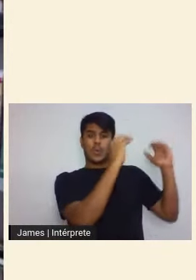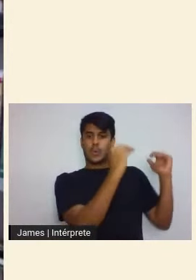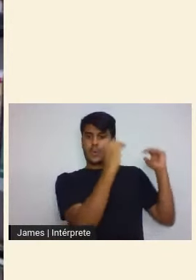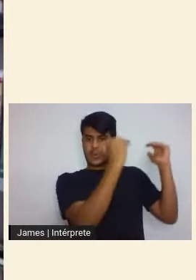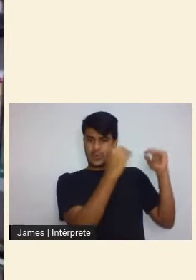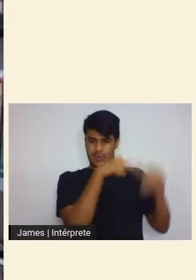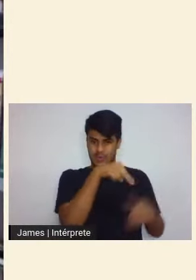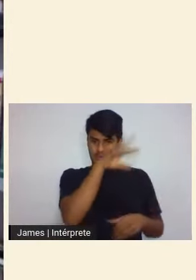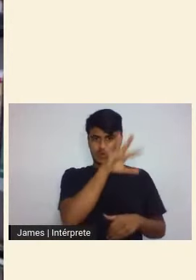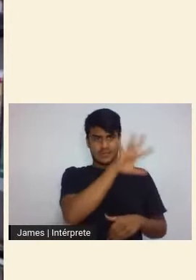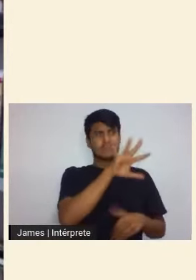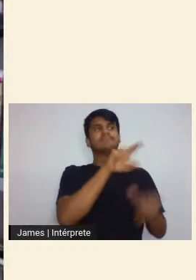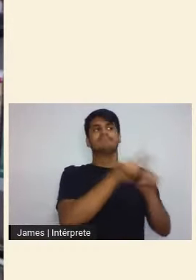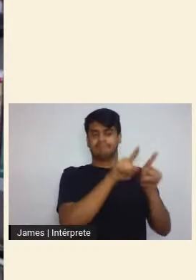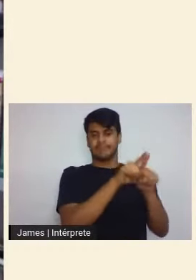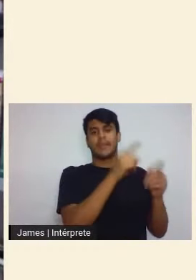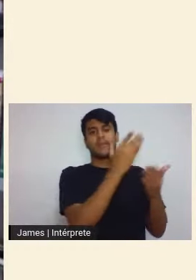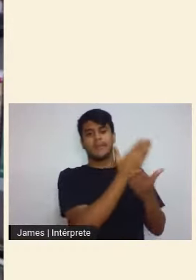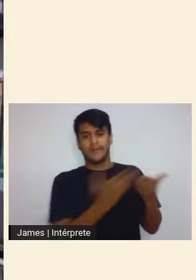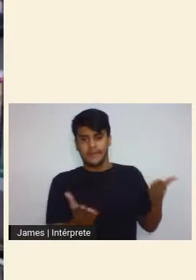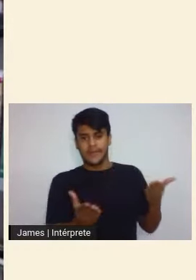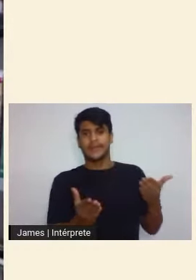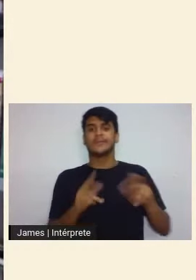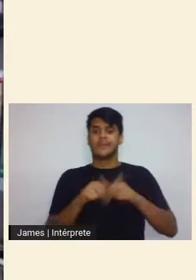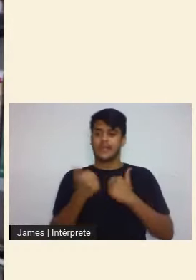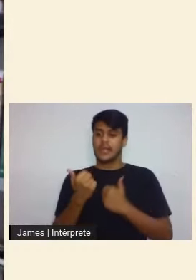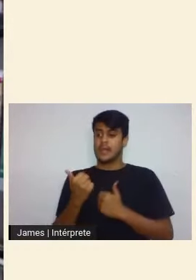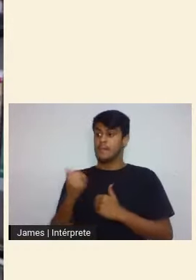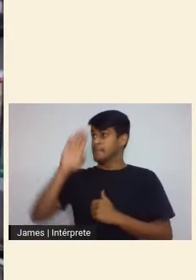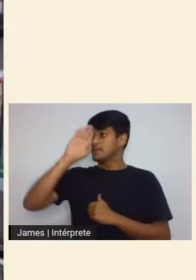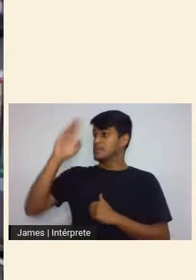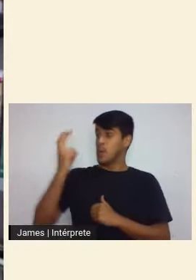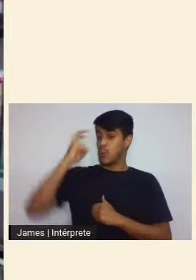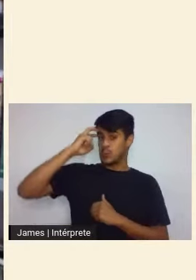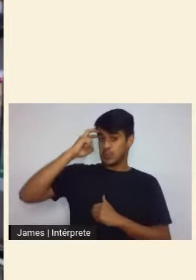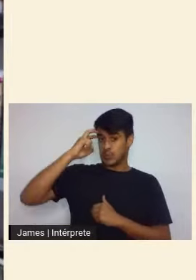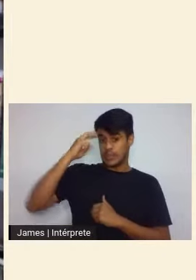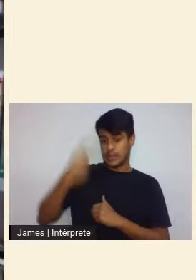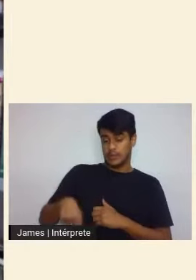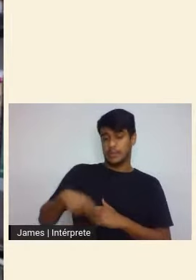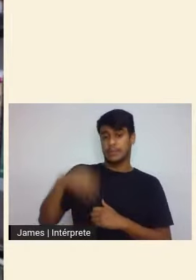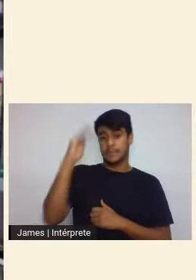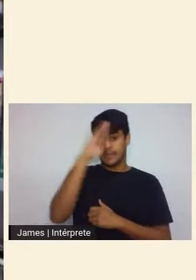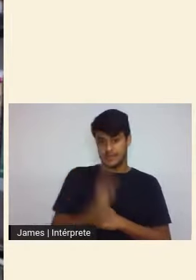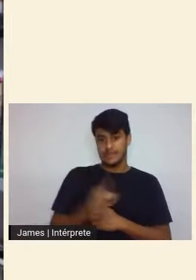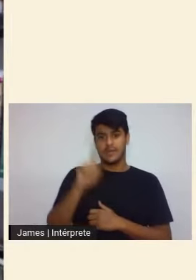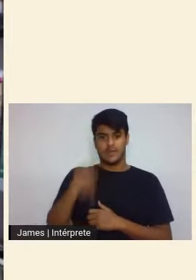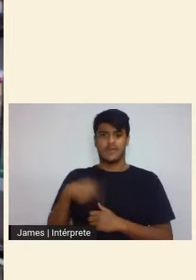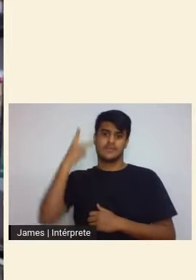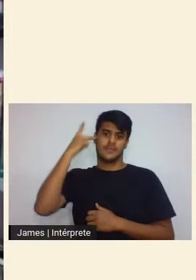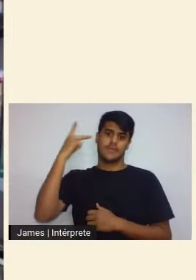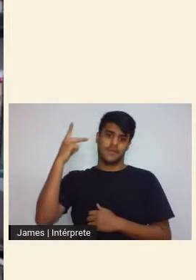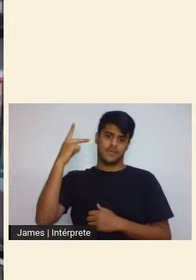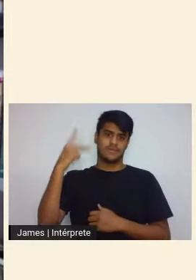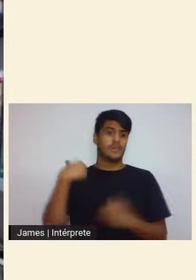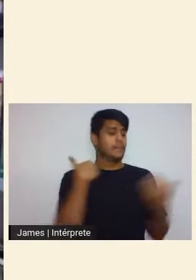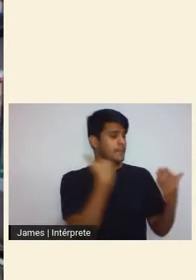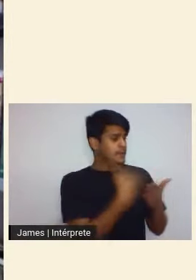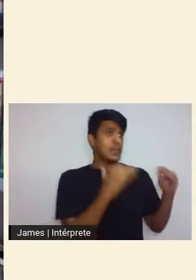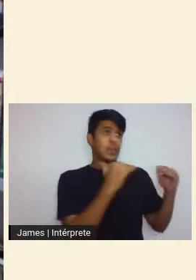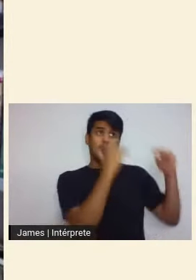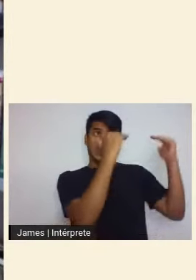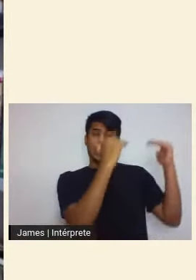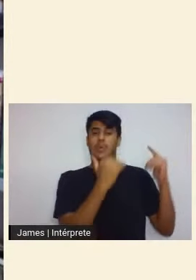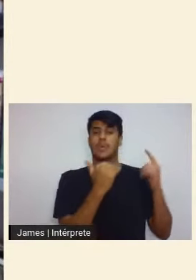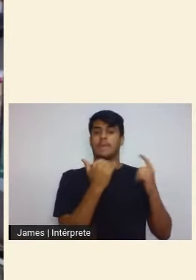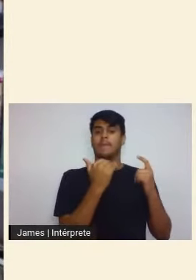a batalha pela hegemonia cultural. Perderam a hegemonia política, perderam a hegemonia econômica e